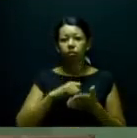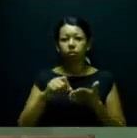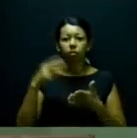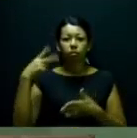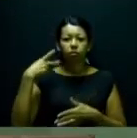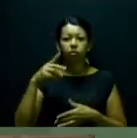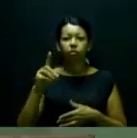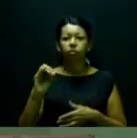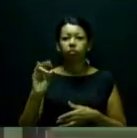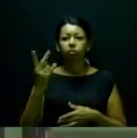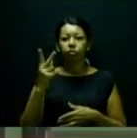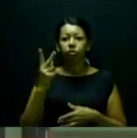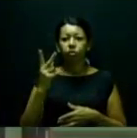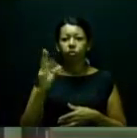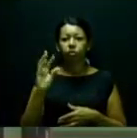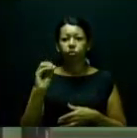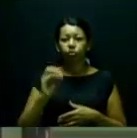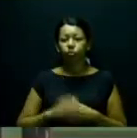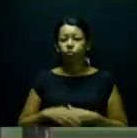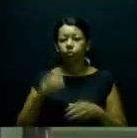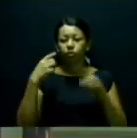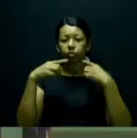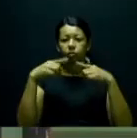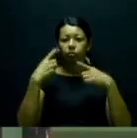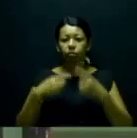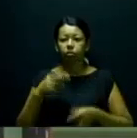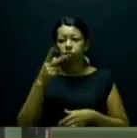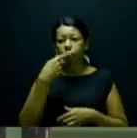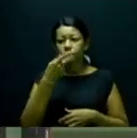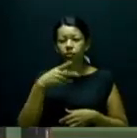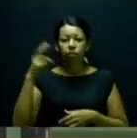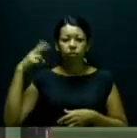assinado, vereador Dinho. Em discussão? Peço a